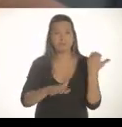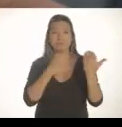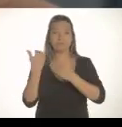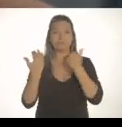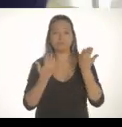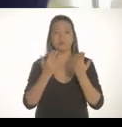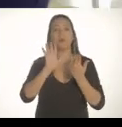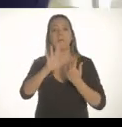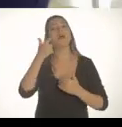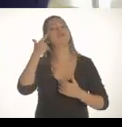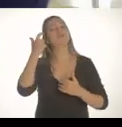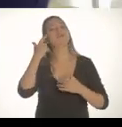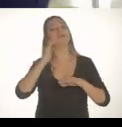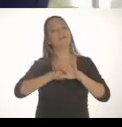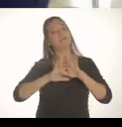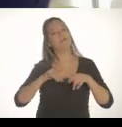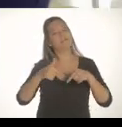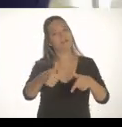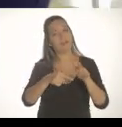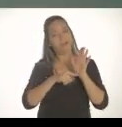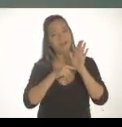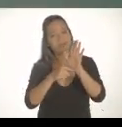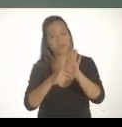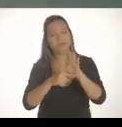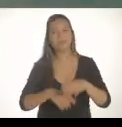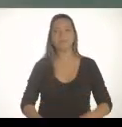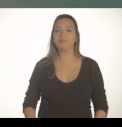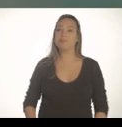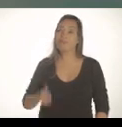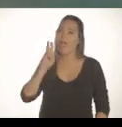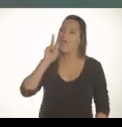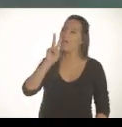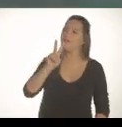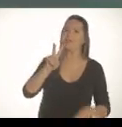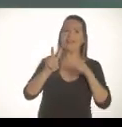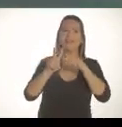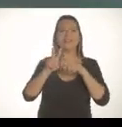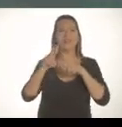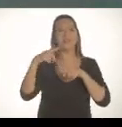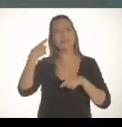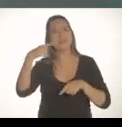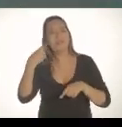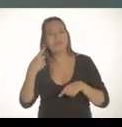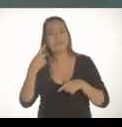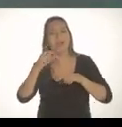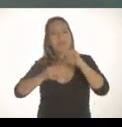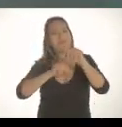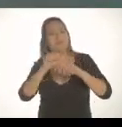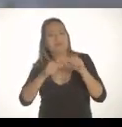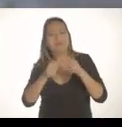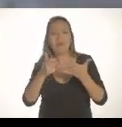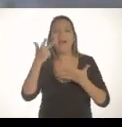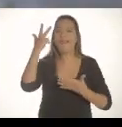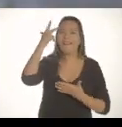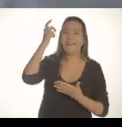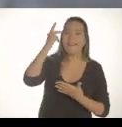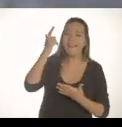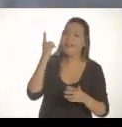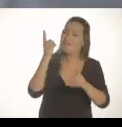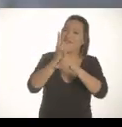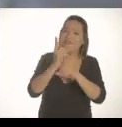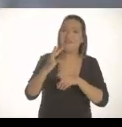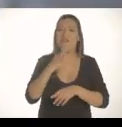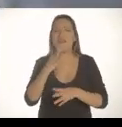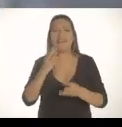série enorme de presos e agentes penitenciários. Fiquei acompanhando o Freixo, falei, olha o cara da lanchonete e tudo. E o impacto da CPI